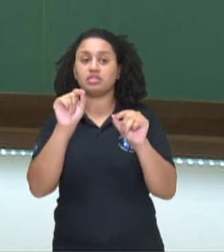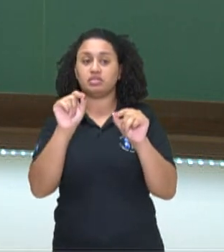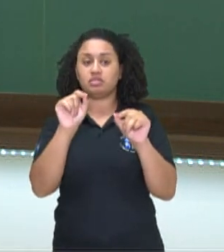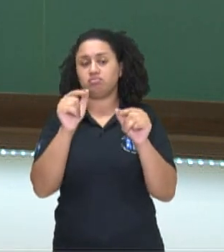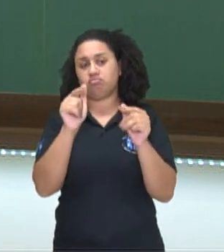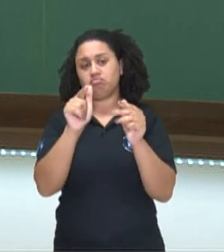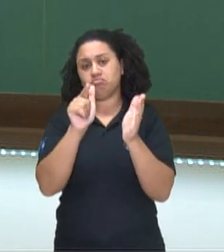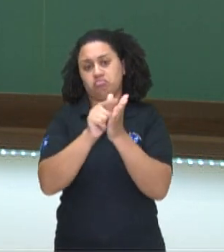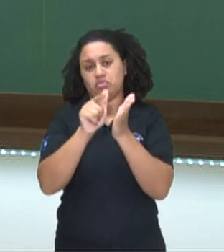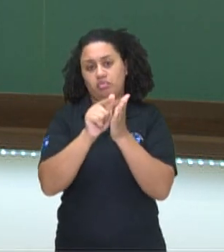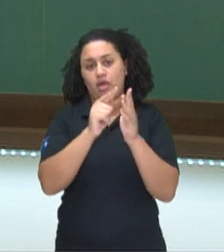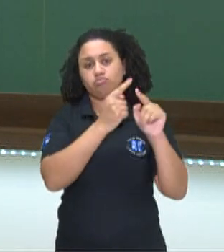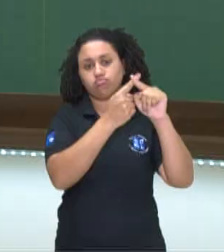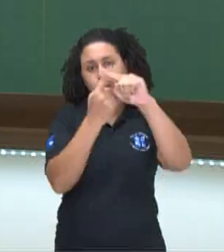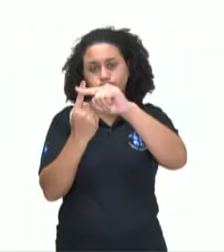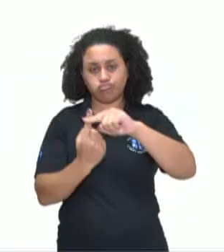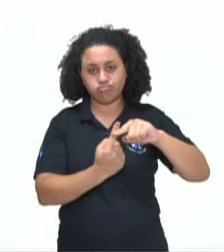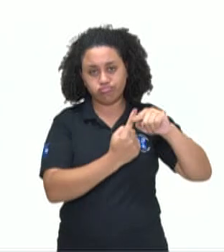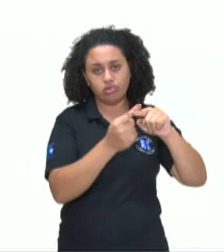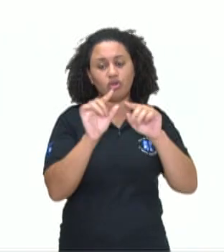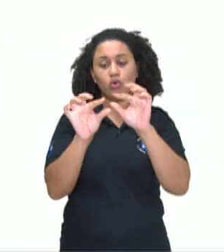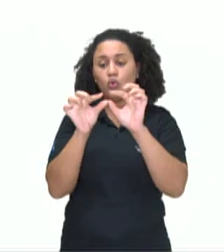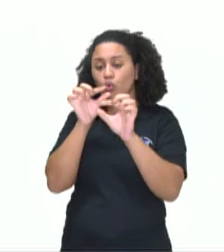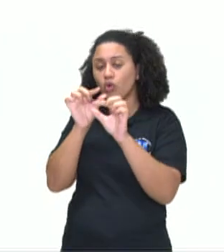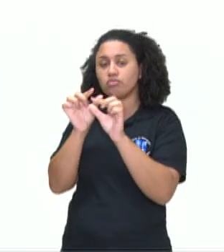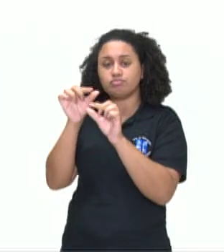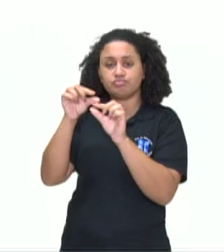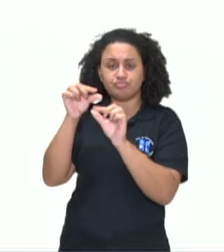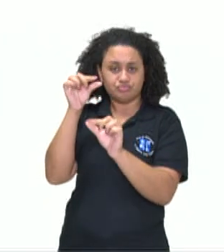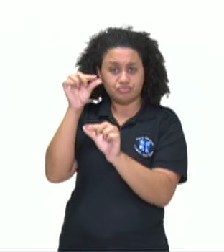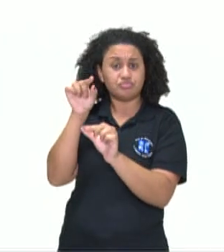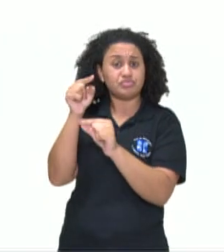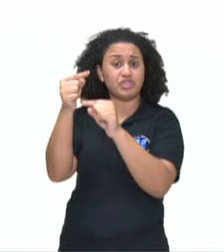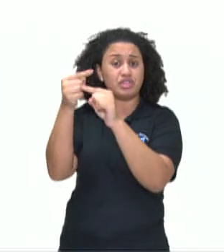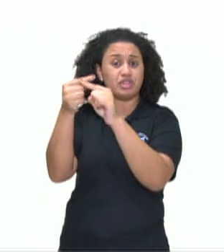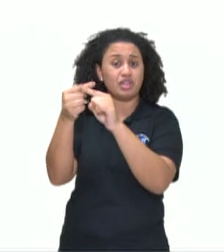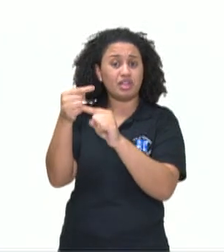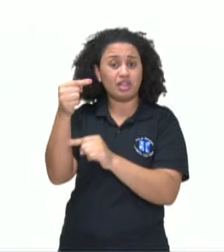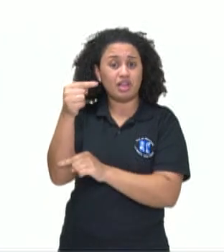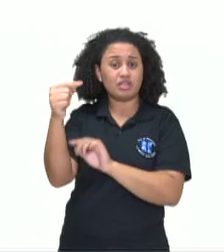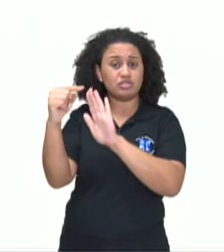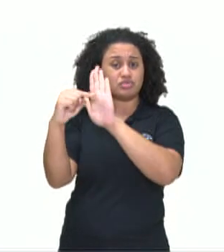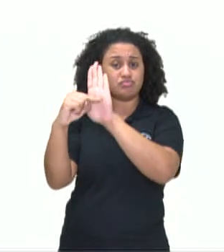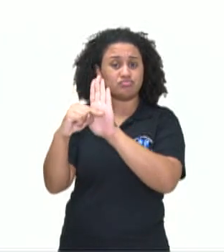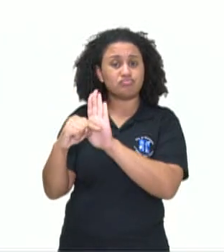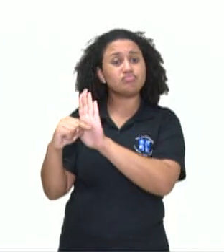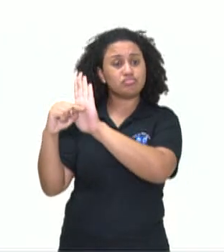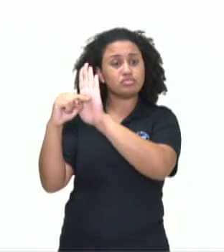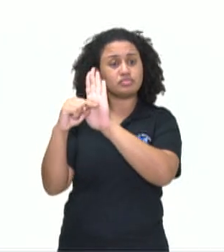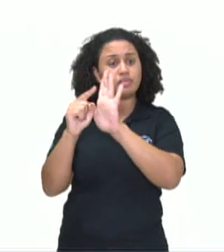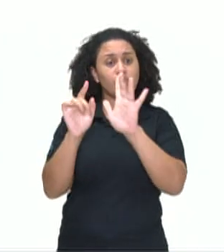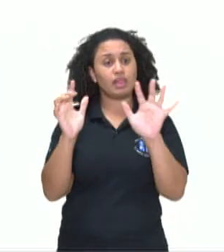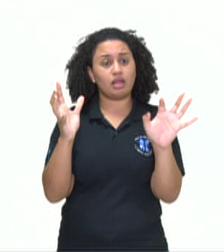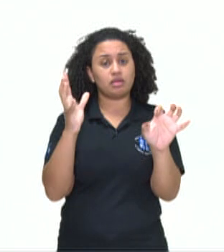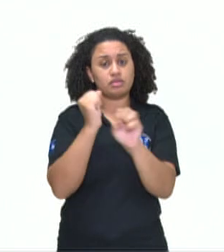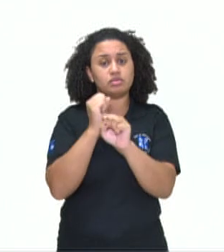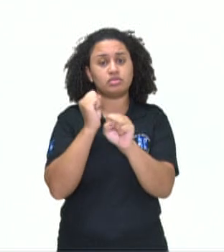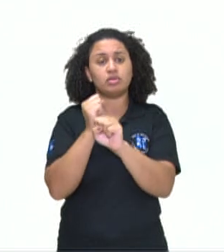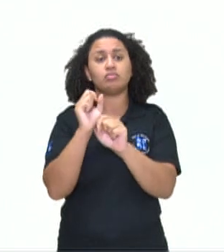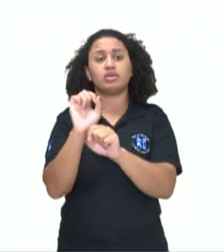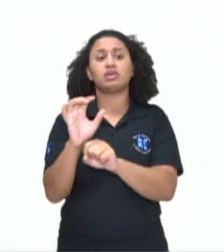o papel fica positivo, o canudinho fica negativo, de tal forma que a soma das cargas elétricas participantes do